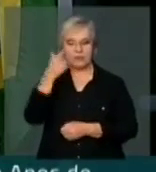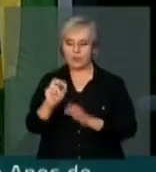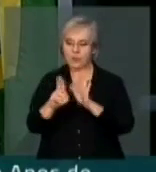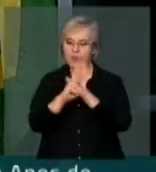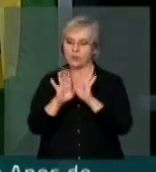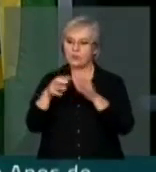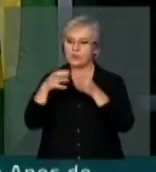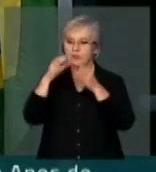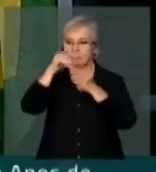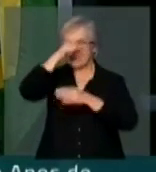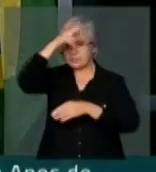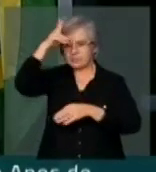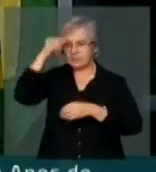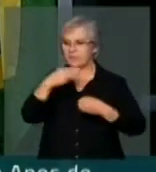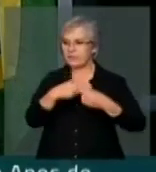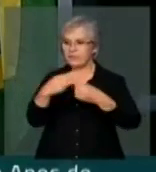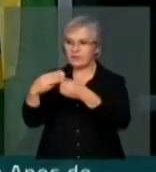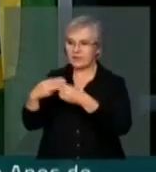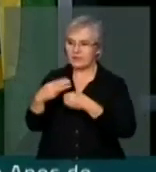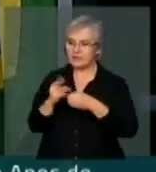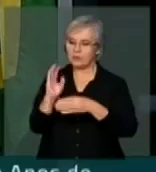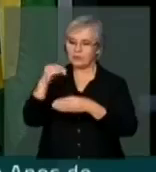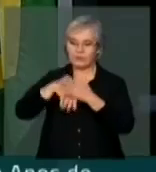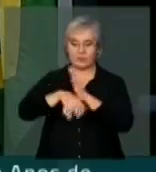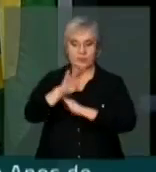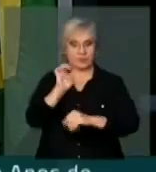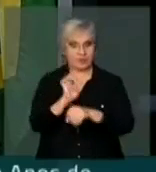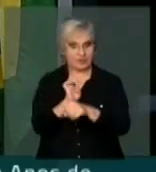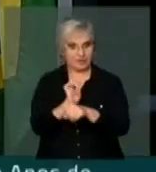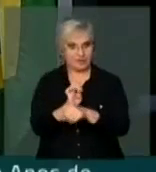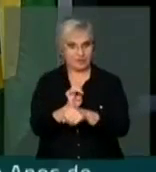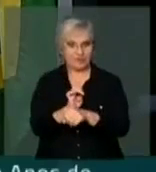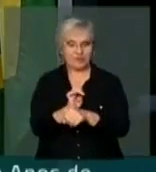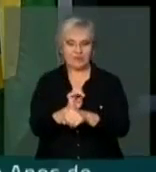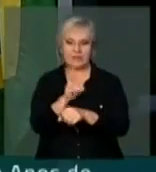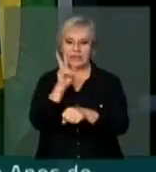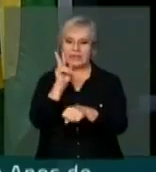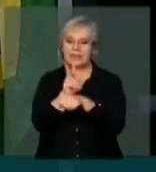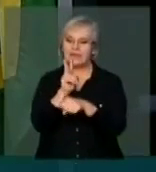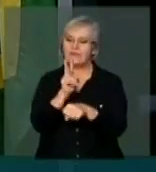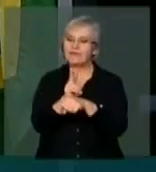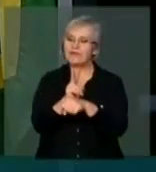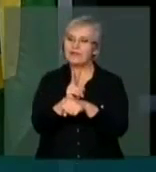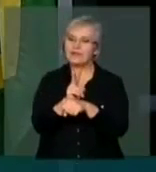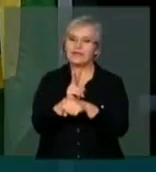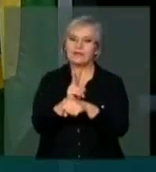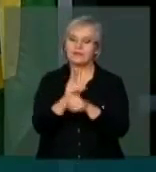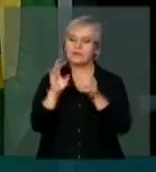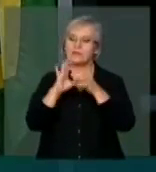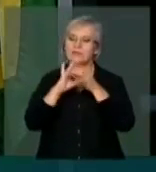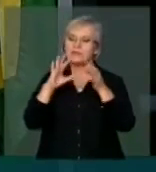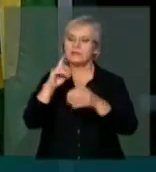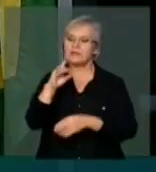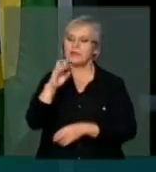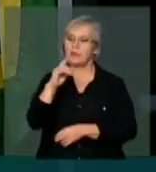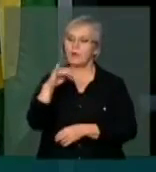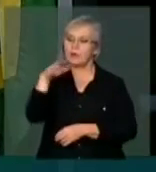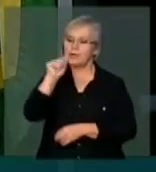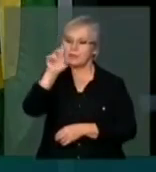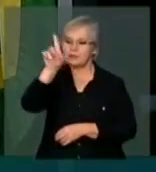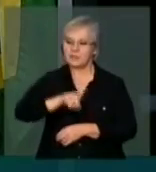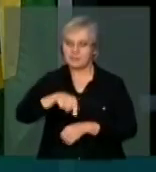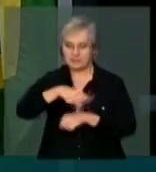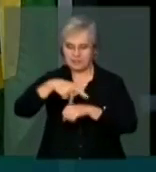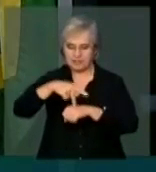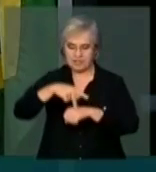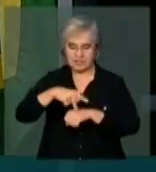Frente de Prefeitos Municipais do interior do Estado, em defesa do Estado Democrático de Direito. Dia este,